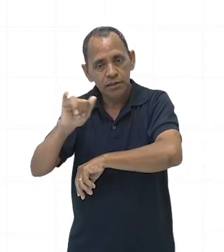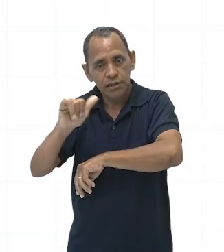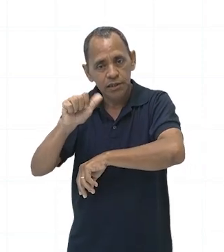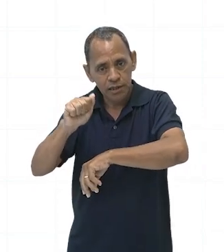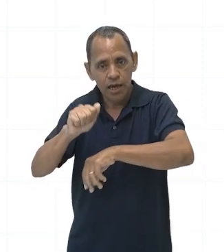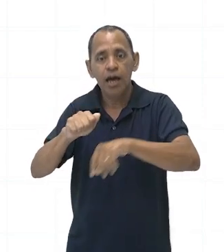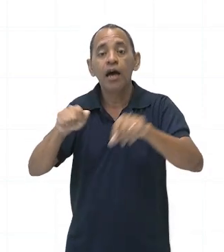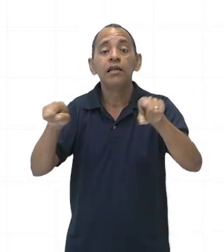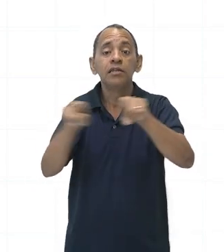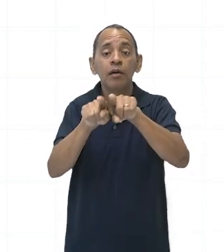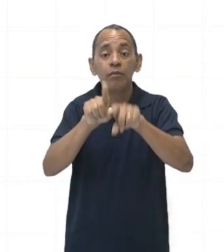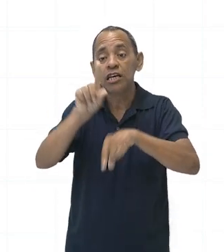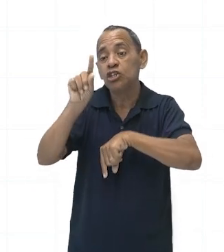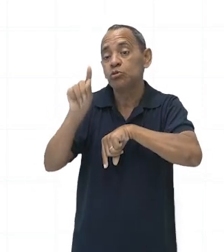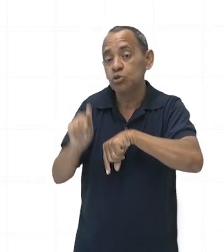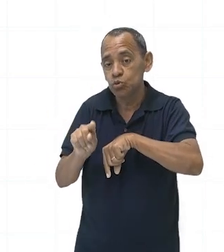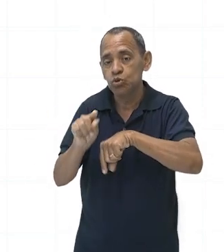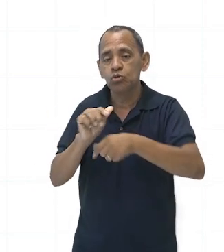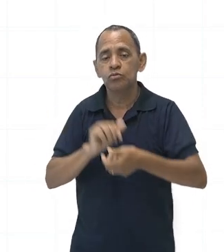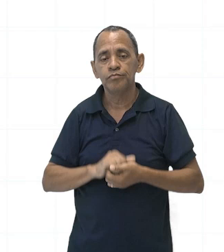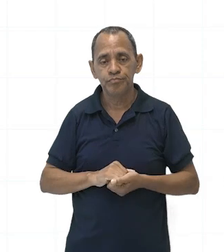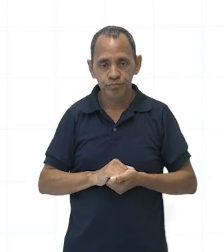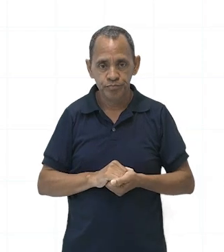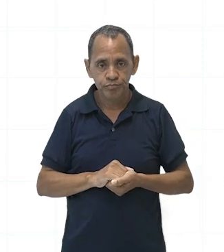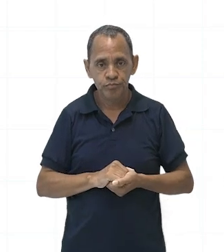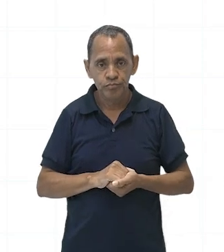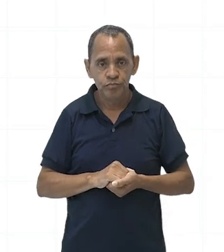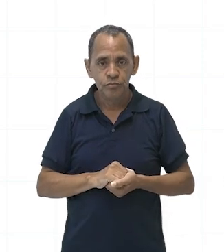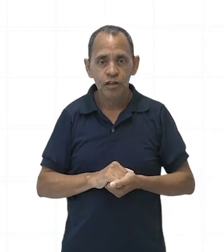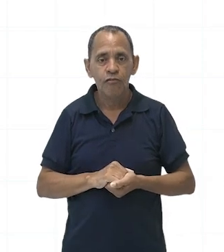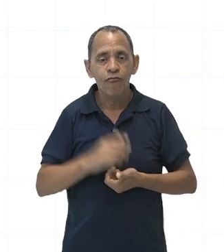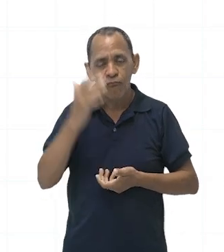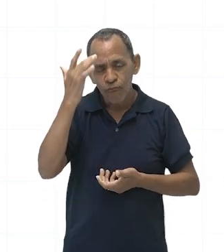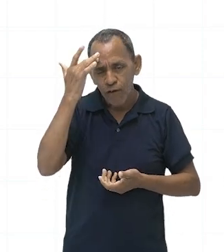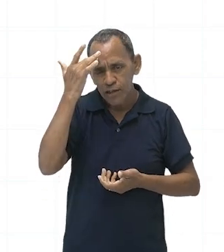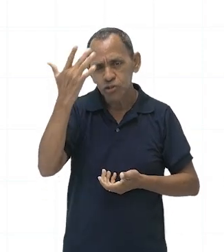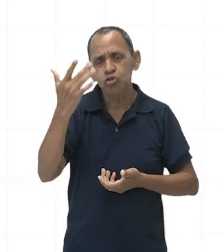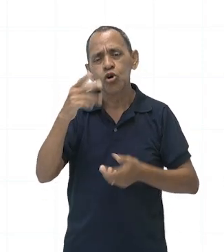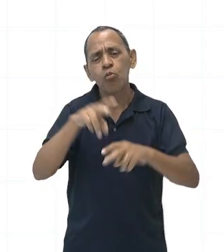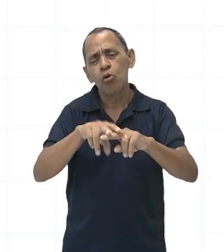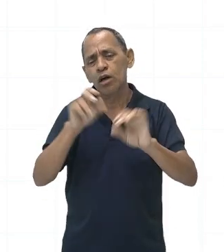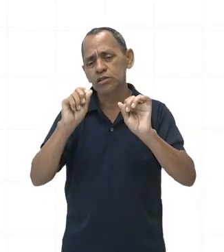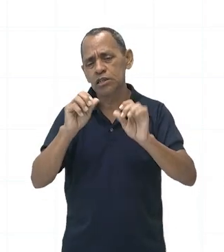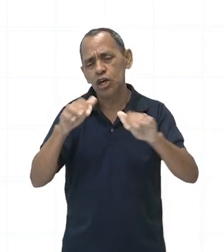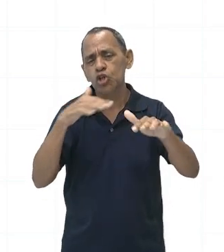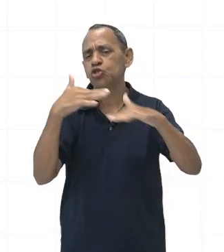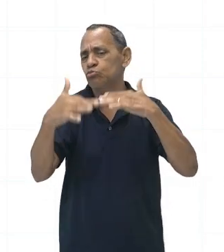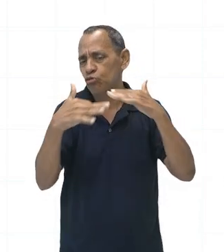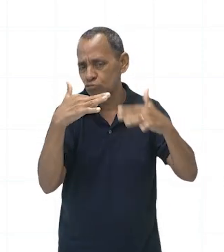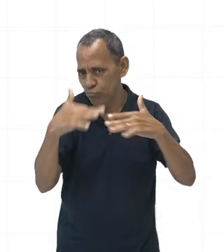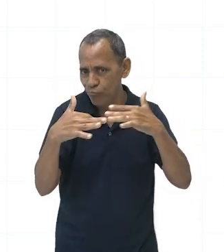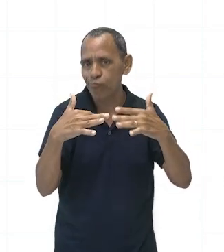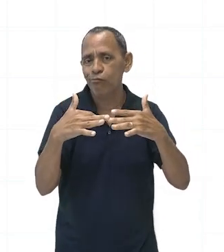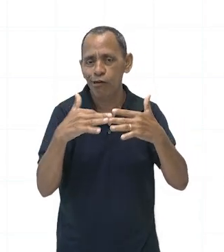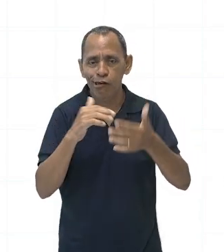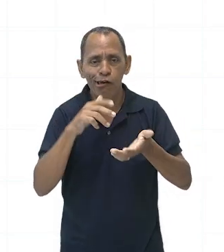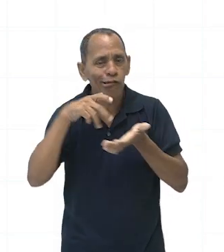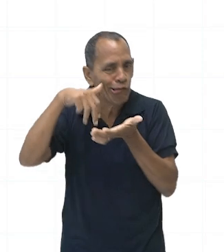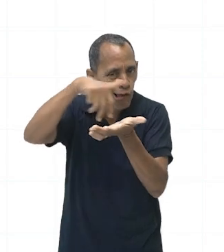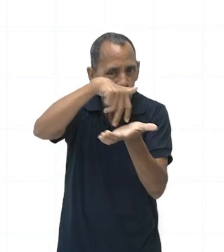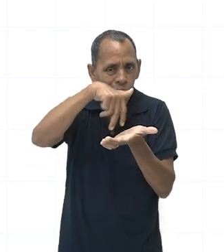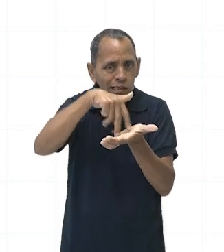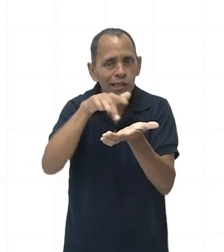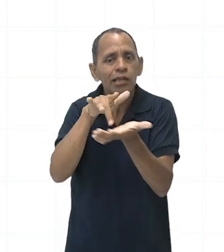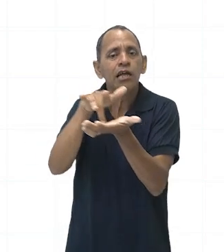saltos do sapato e encurtou as suas saias, e isso facilitou com que ela desenvolvesse melhor os